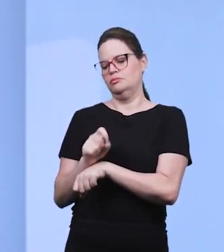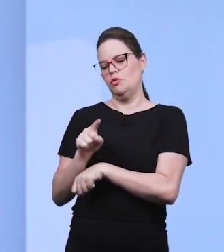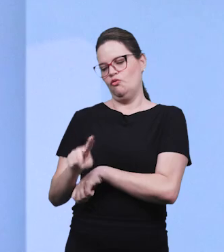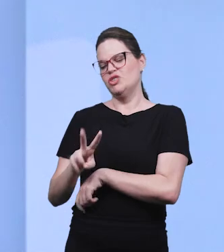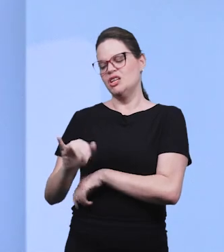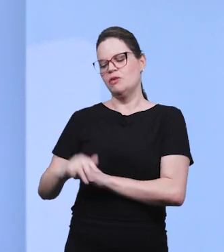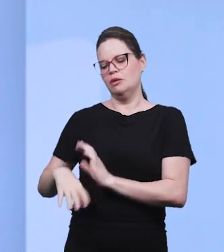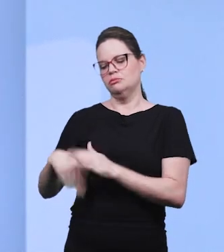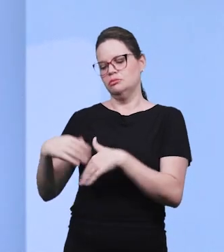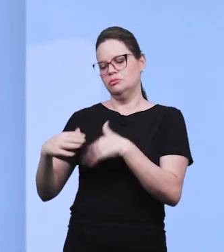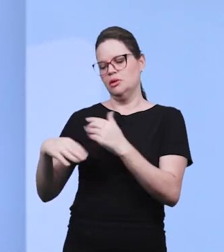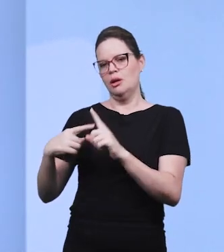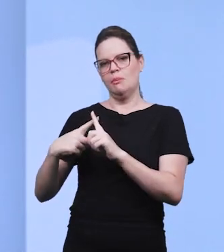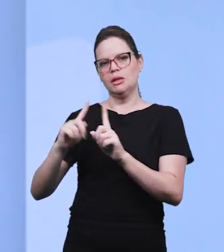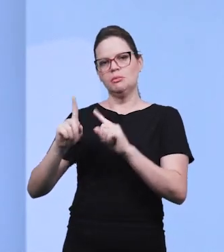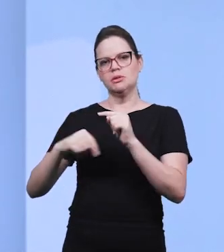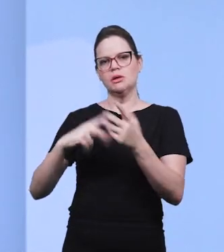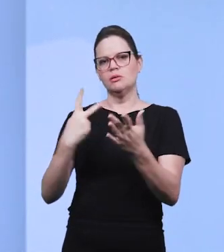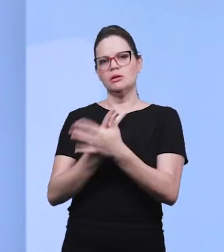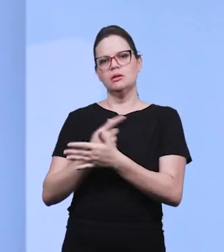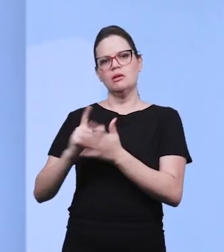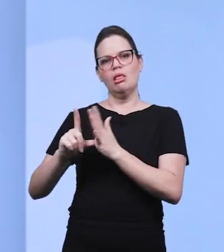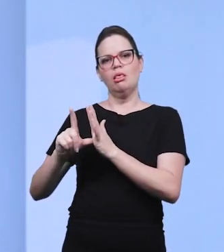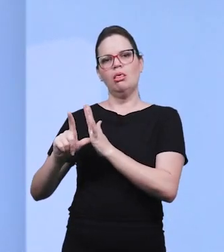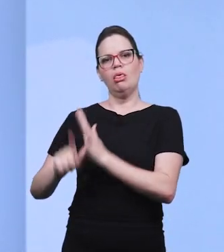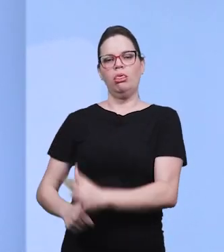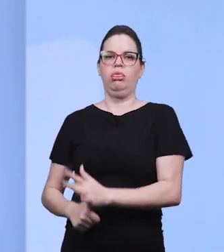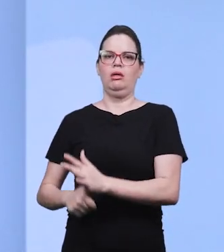vá desenvolver, vá adquirir